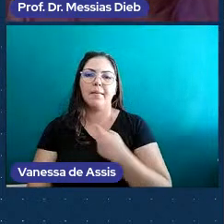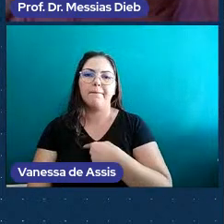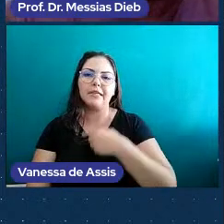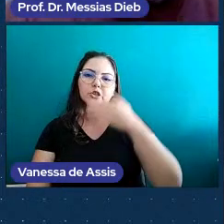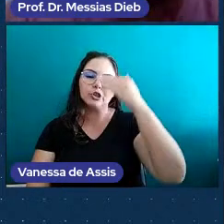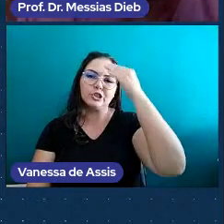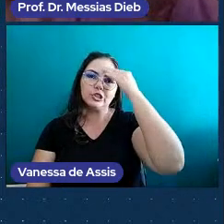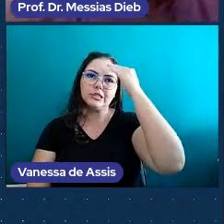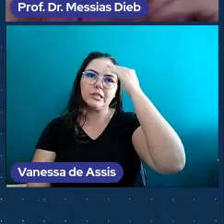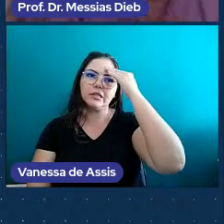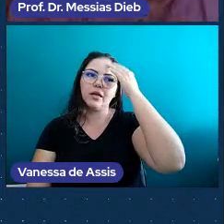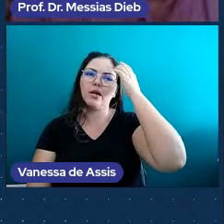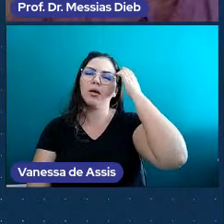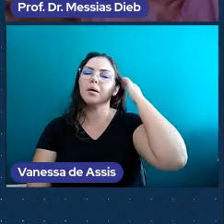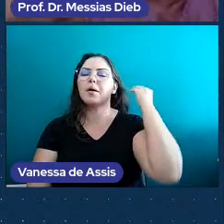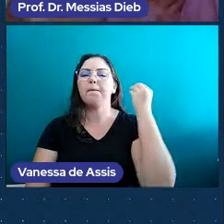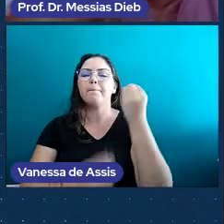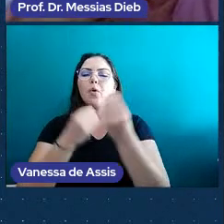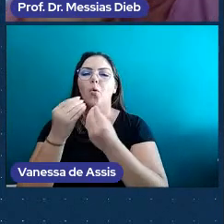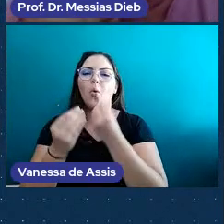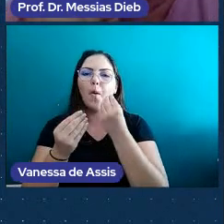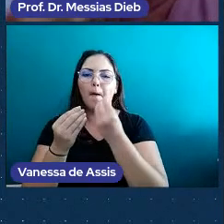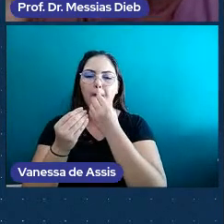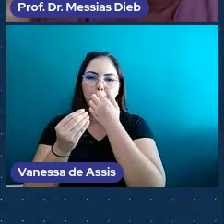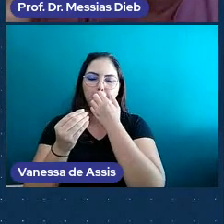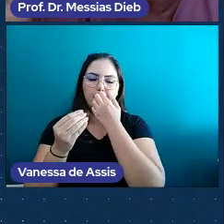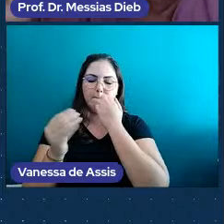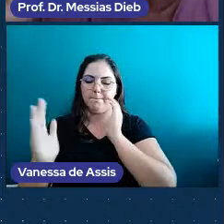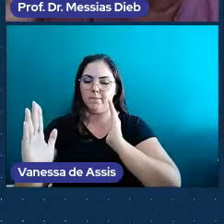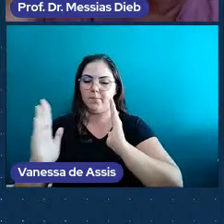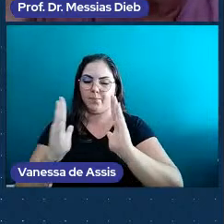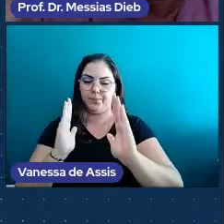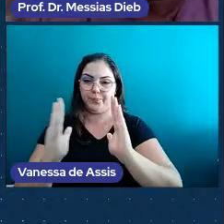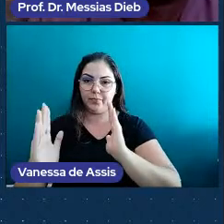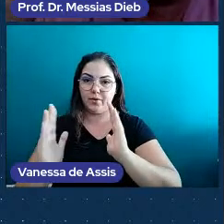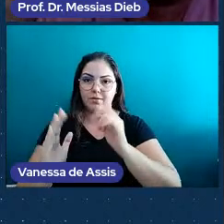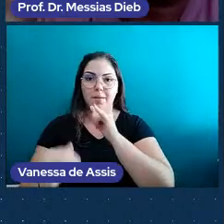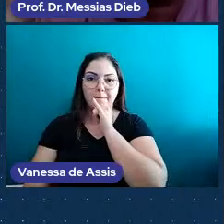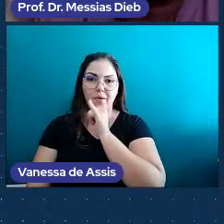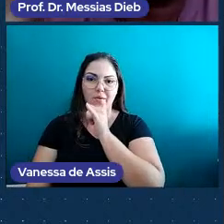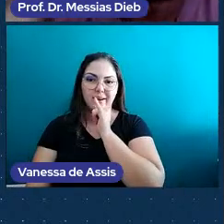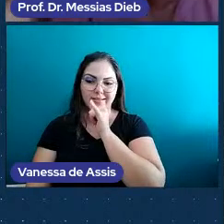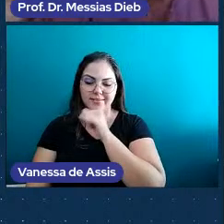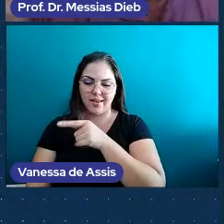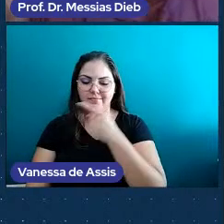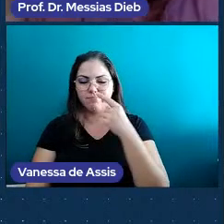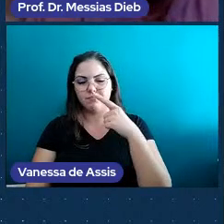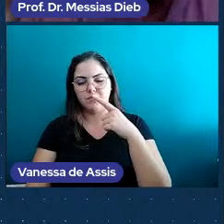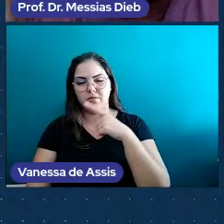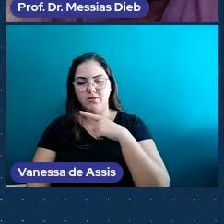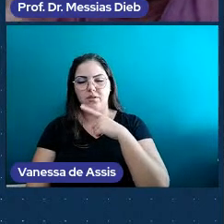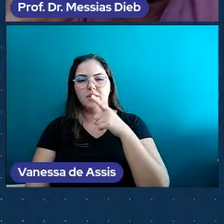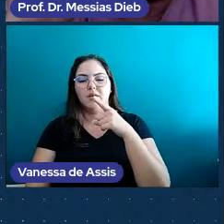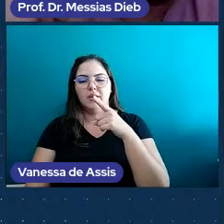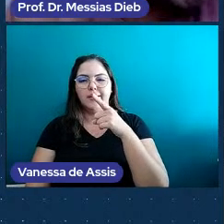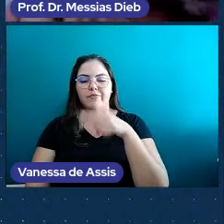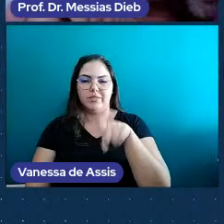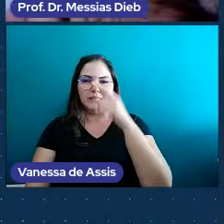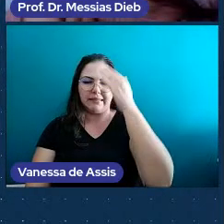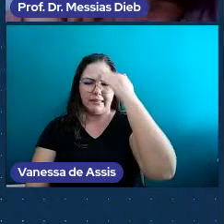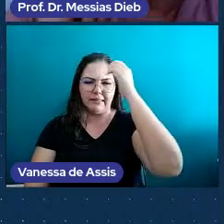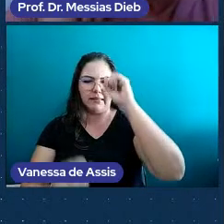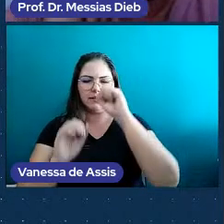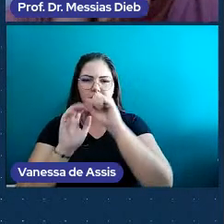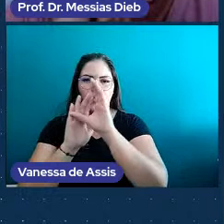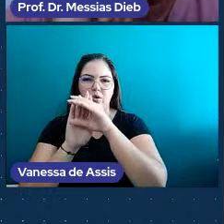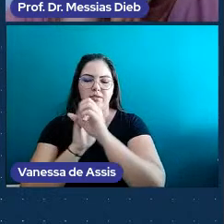como funciona esse exercício da delimitação, até para poder vocês entenderem de maneira conceitual, vamos olhar